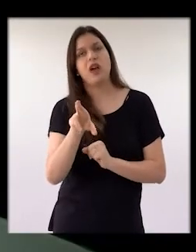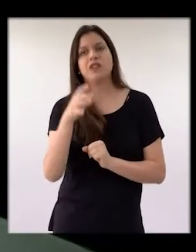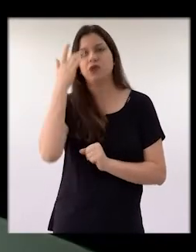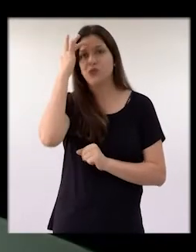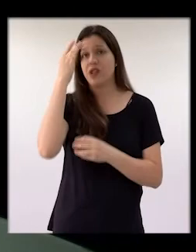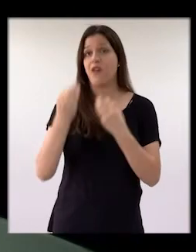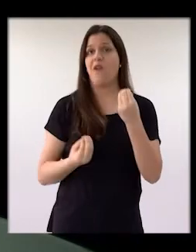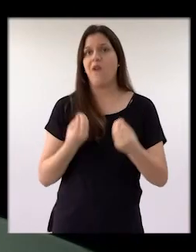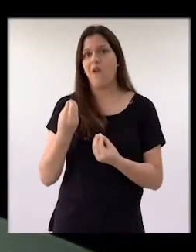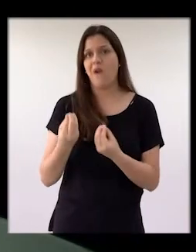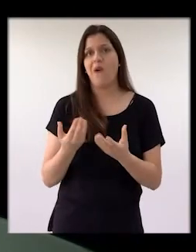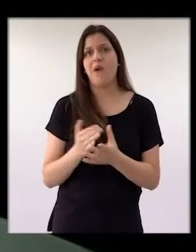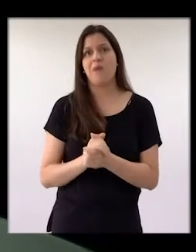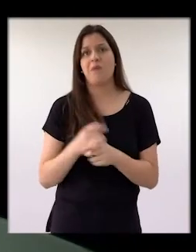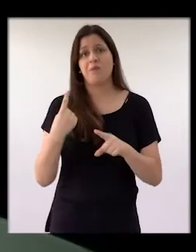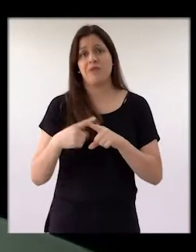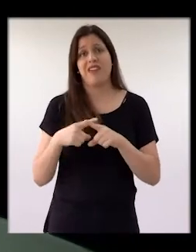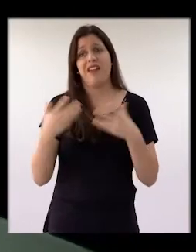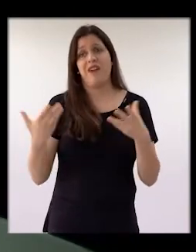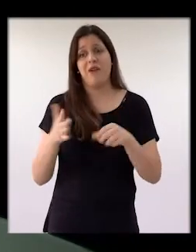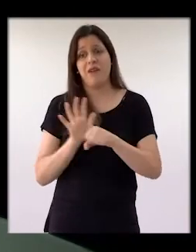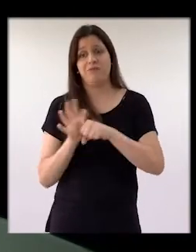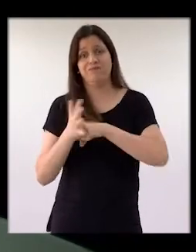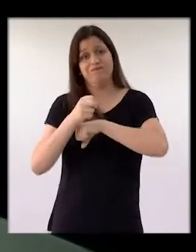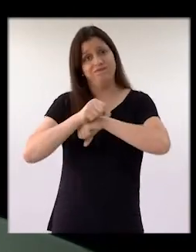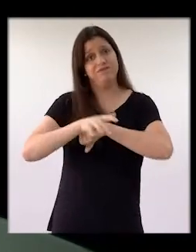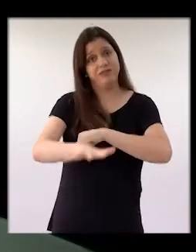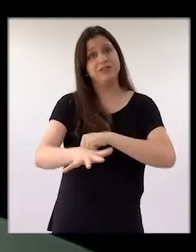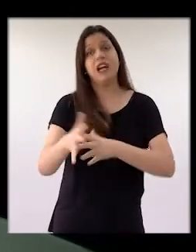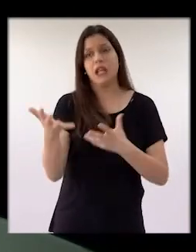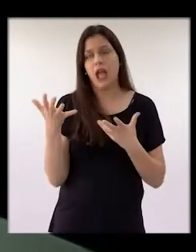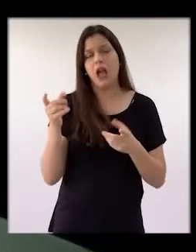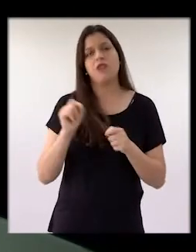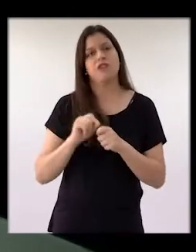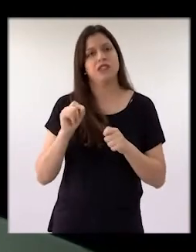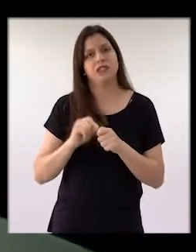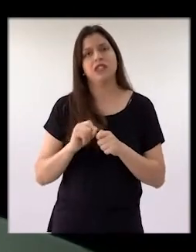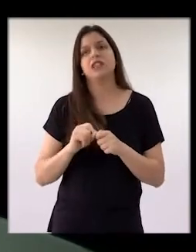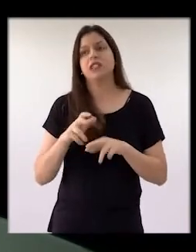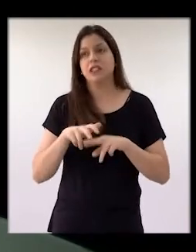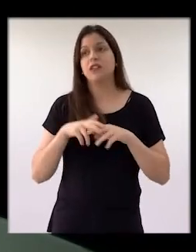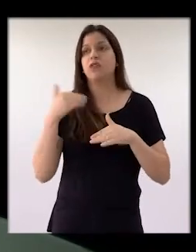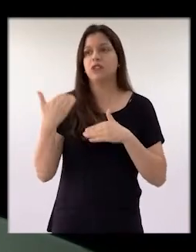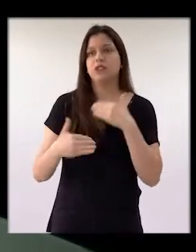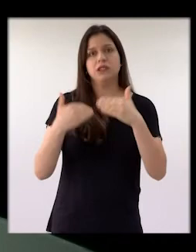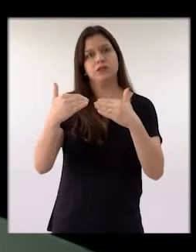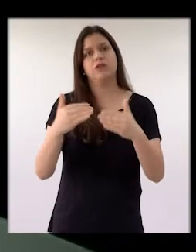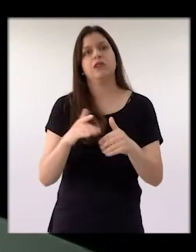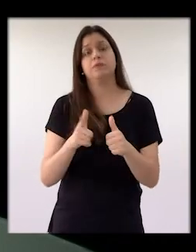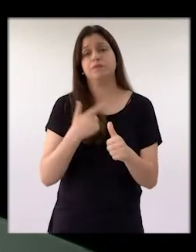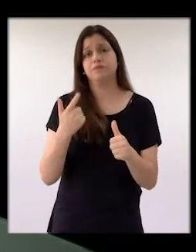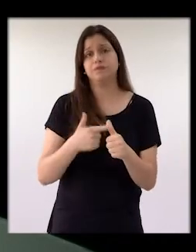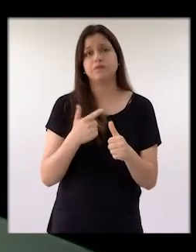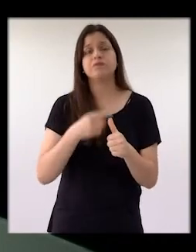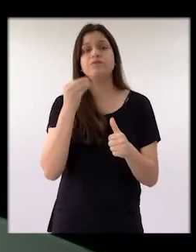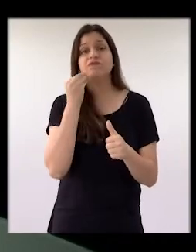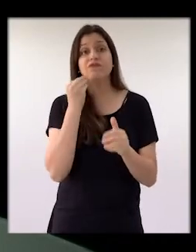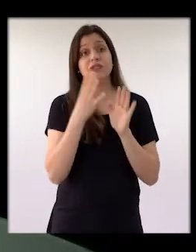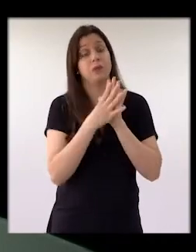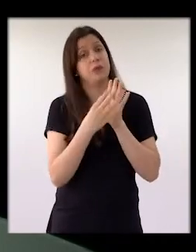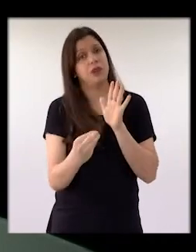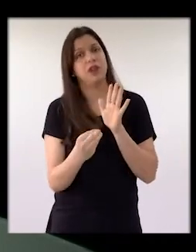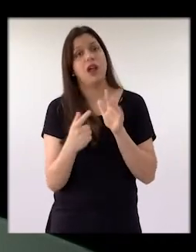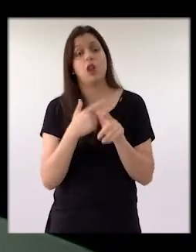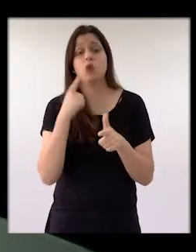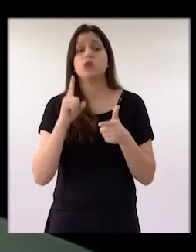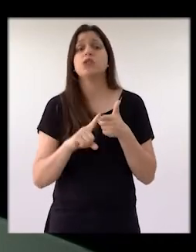no doutorado, né, que aí não sei como exatamente eu vou fazer por causa da pandemia, mas é uma coisa que eu quero fazer e eu vou desenvolver. Então, a primeira